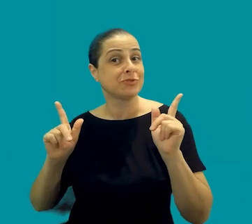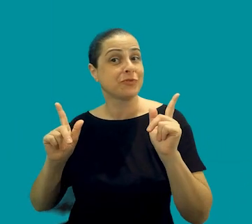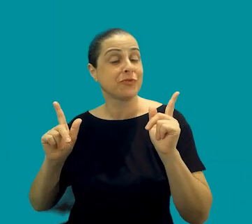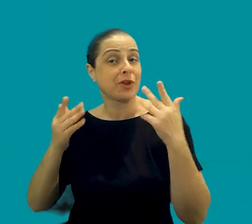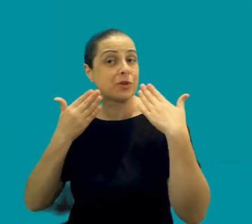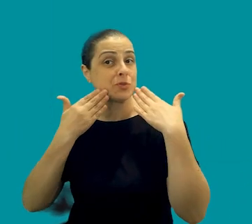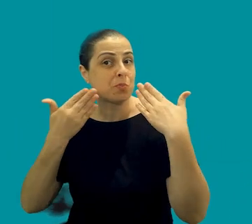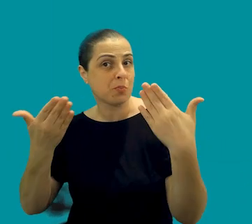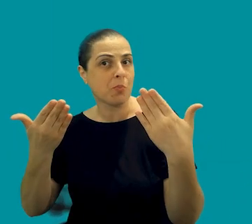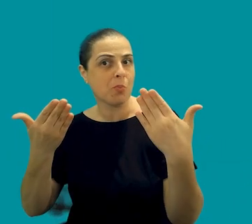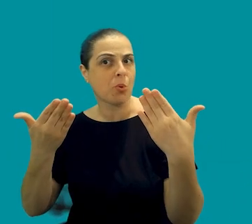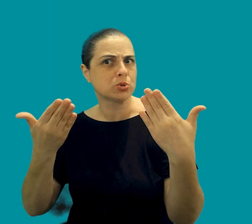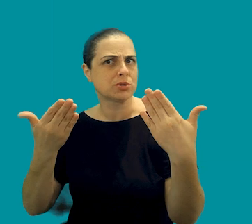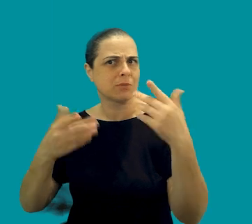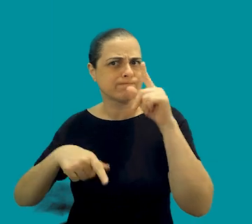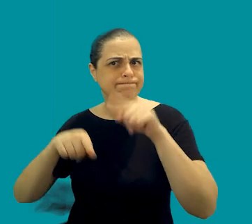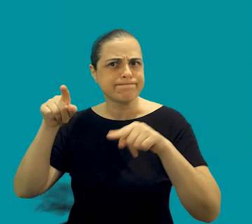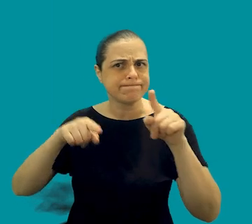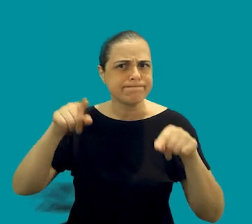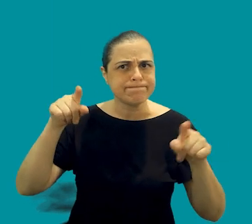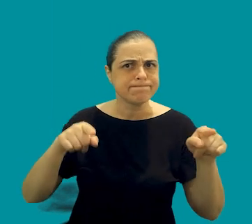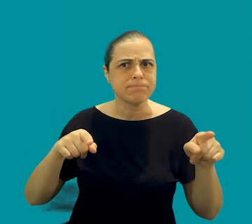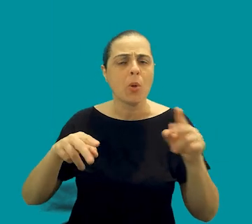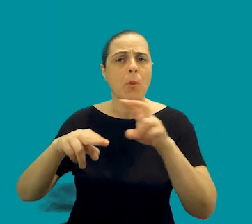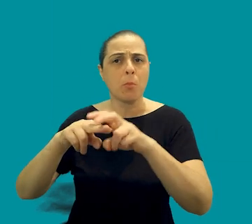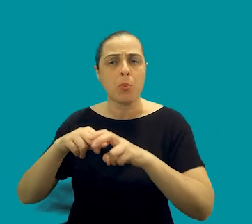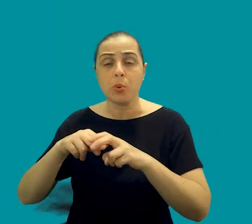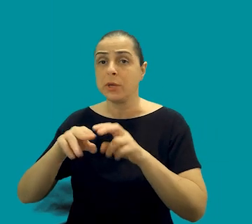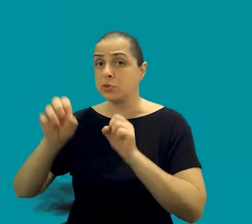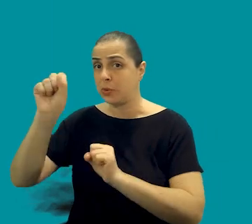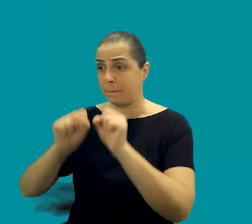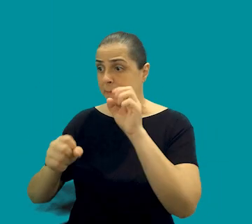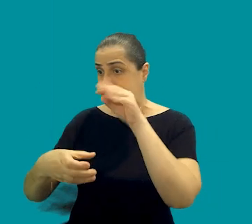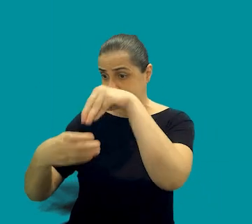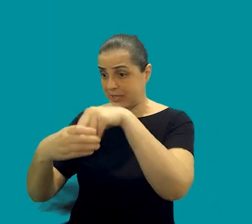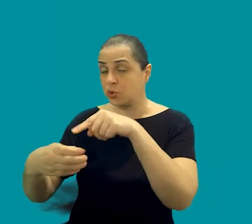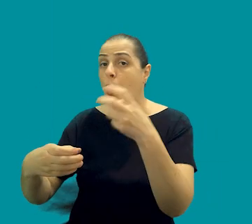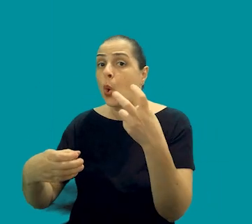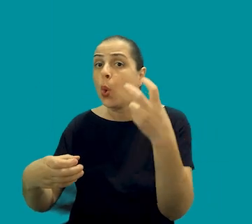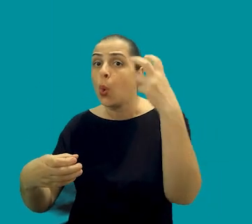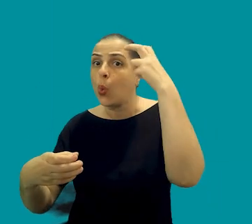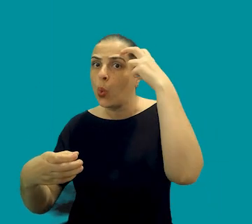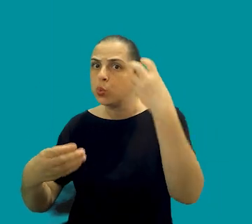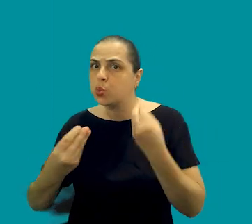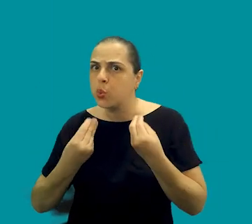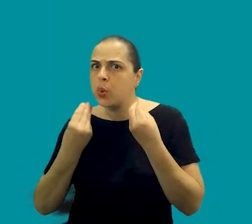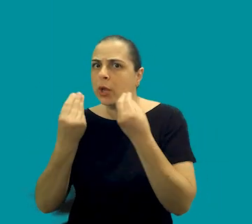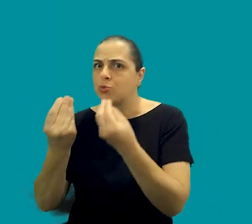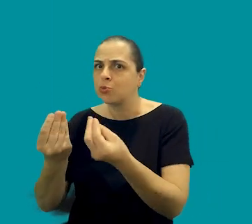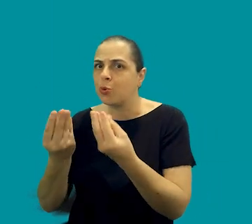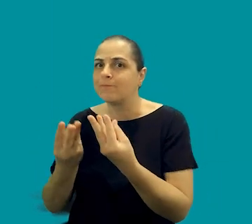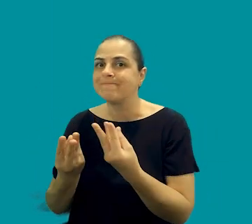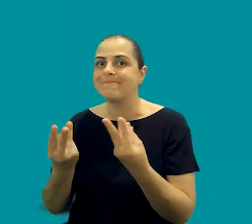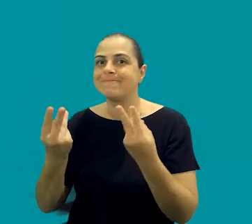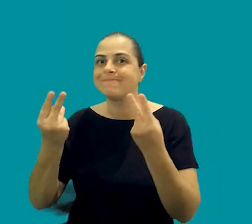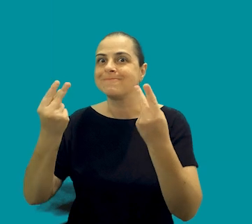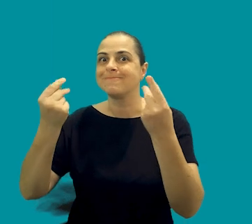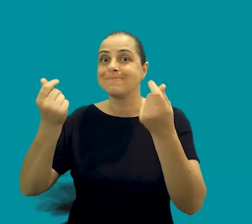Eu trago, por exemplo, o diverso, e com isso eu enriqueço o ambiente da empresa, eu enriqueço a cultura da